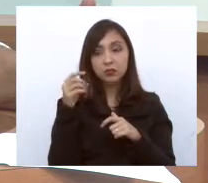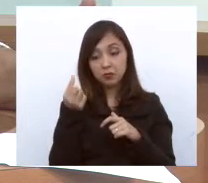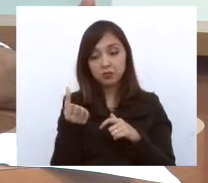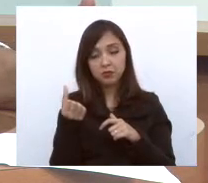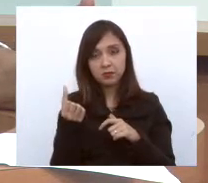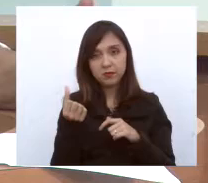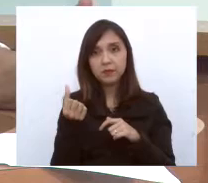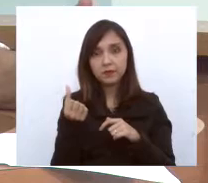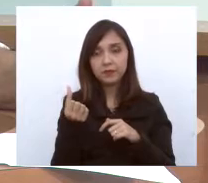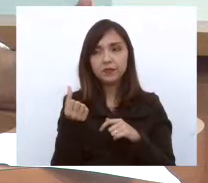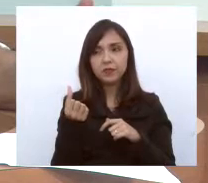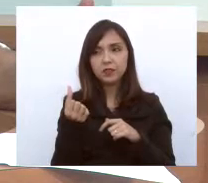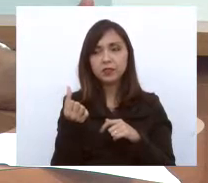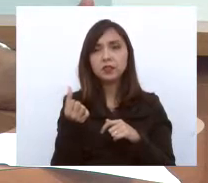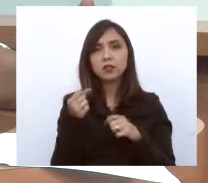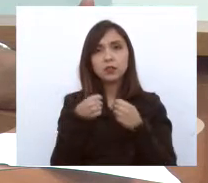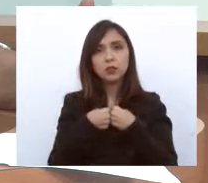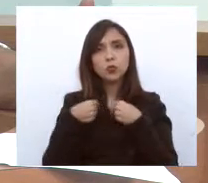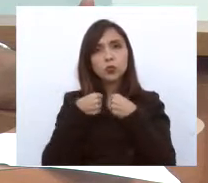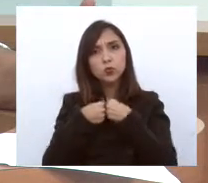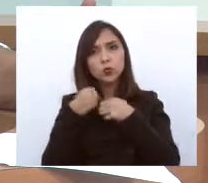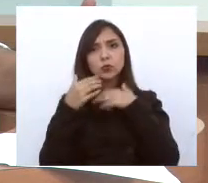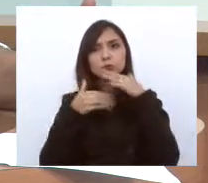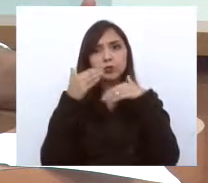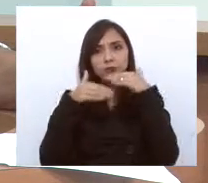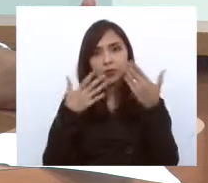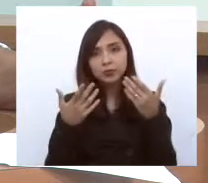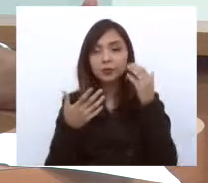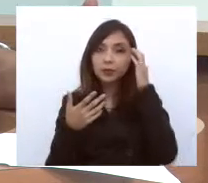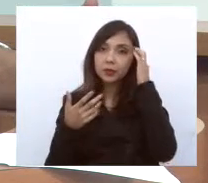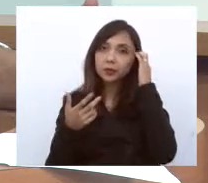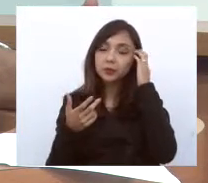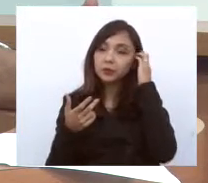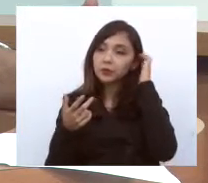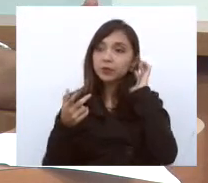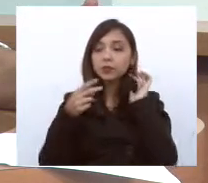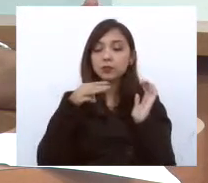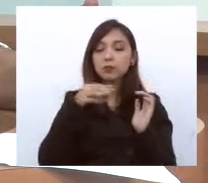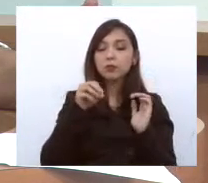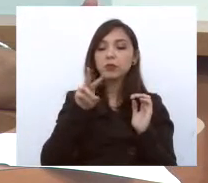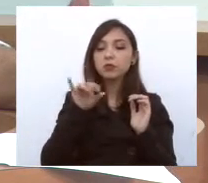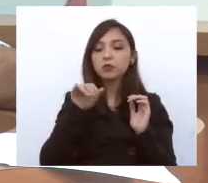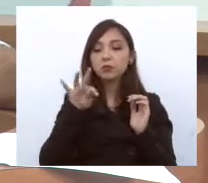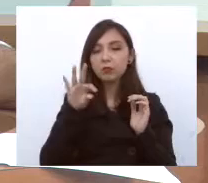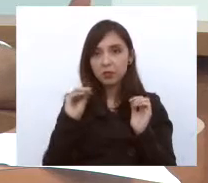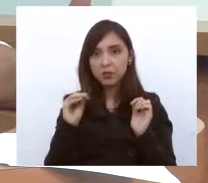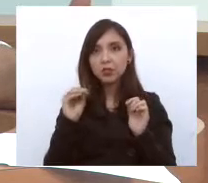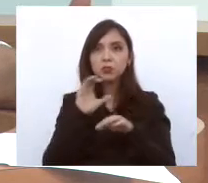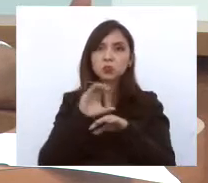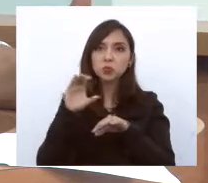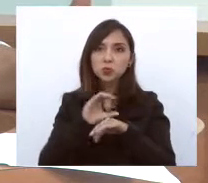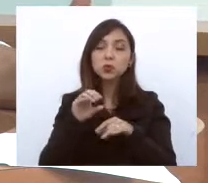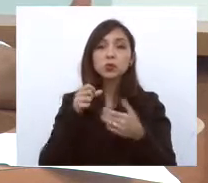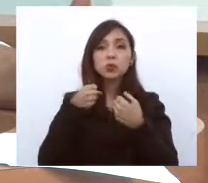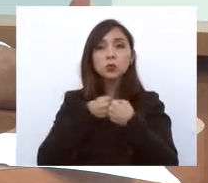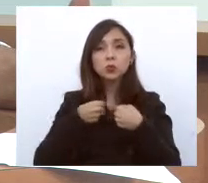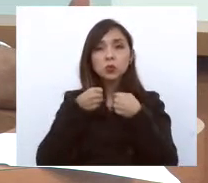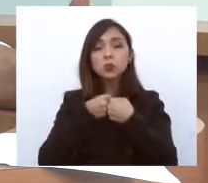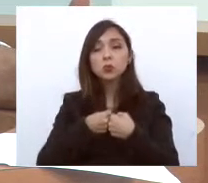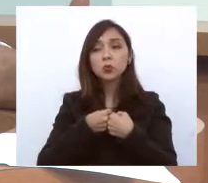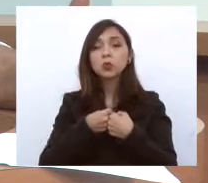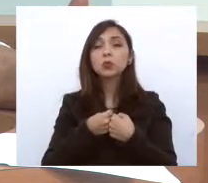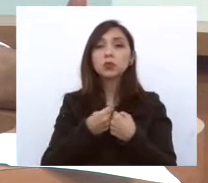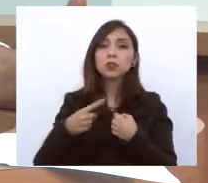2006, uma luta dos movimentos populares, né? Os movimentos de cursinhos, principalmente, lutando pela